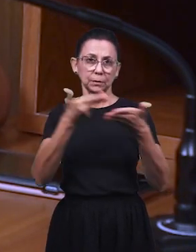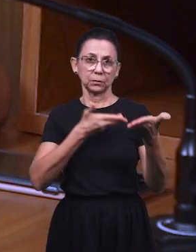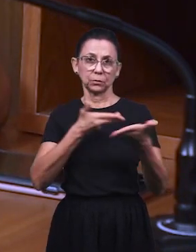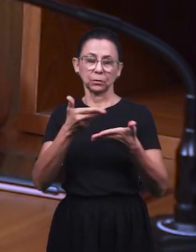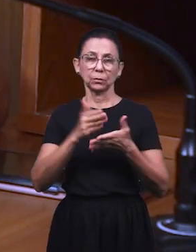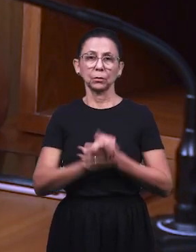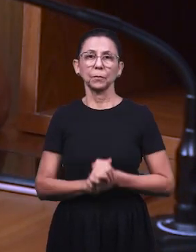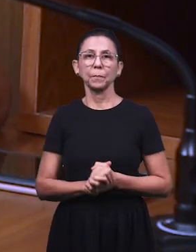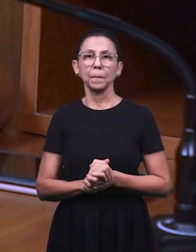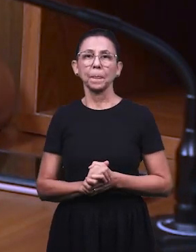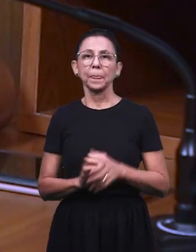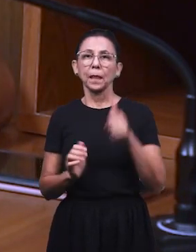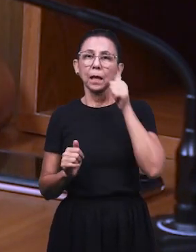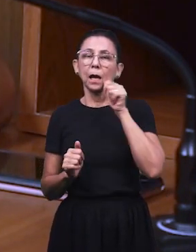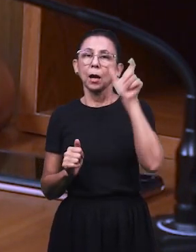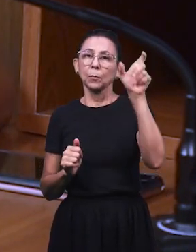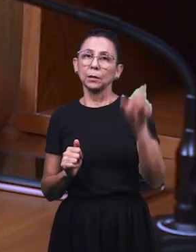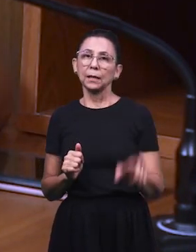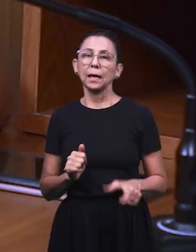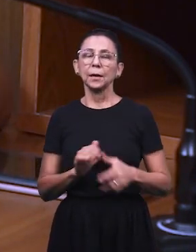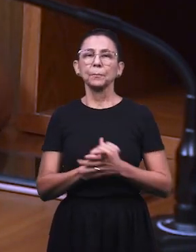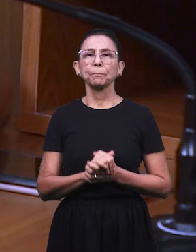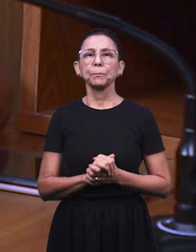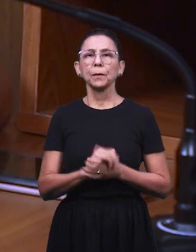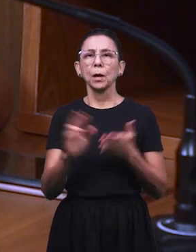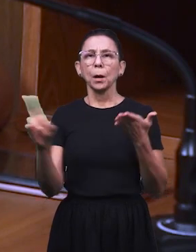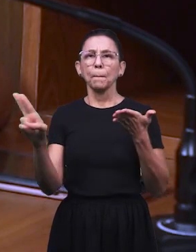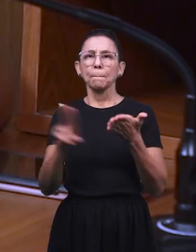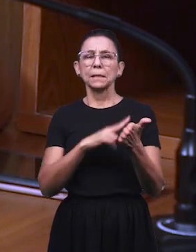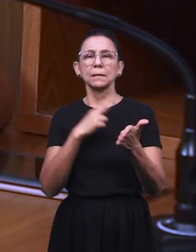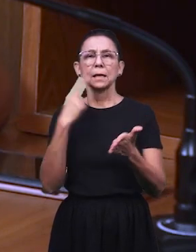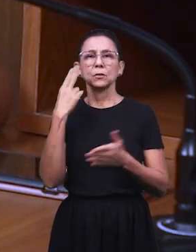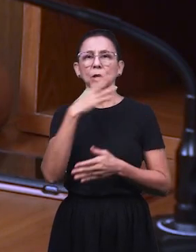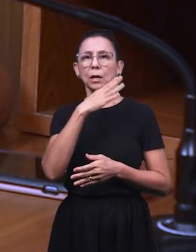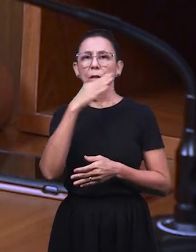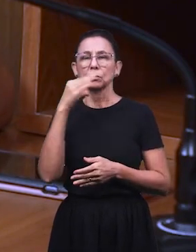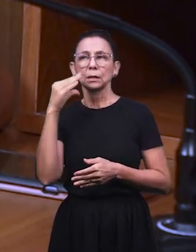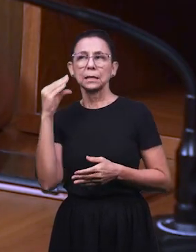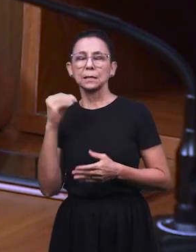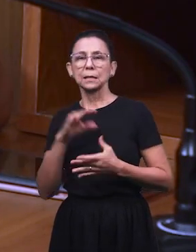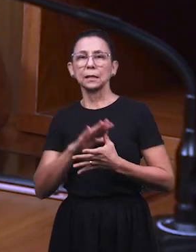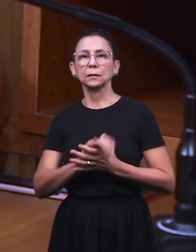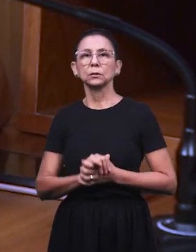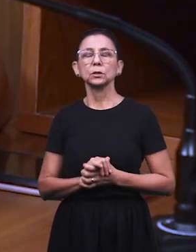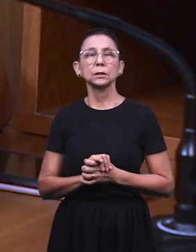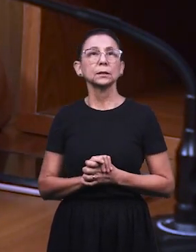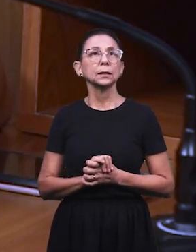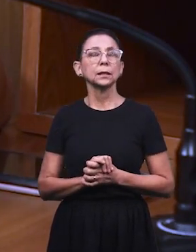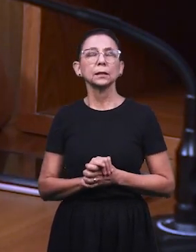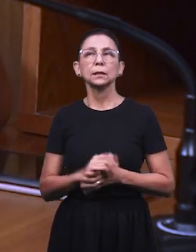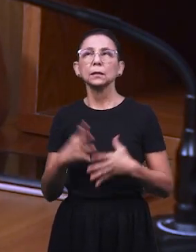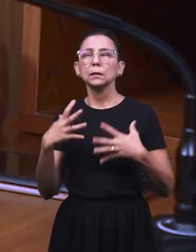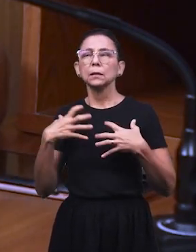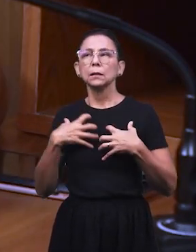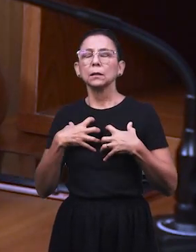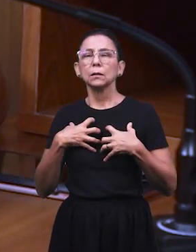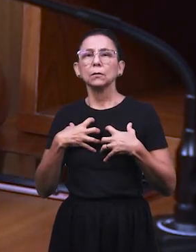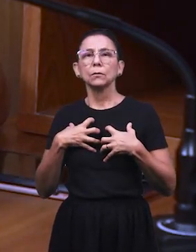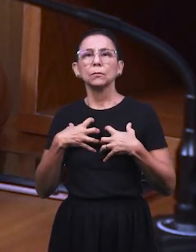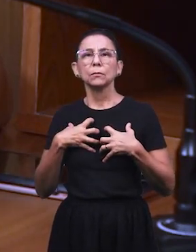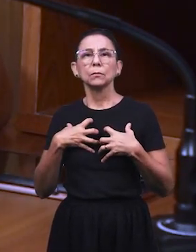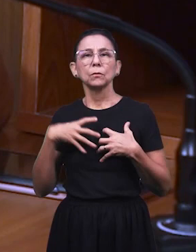recebeu uma mensagem de uma adolescente que falou que ela ouviu, ela sentiu um renovo do Senhor através